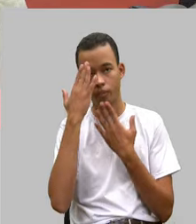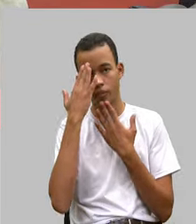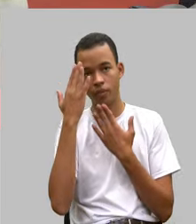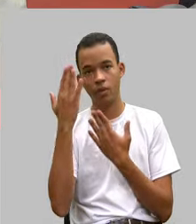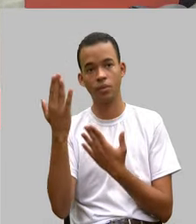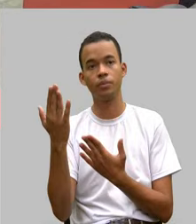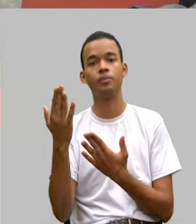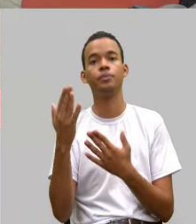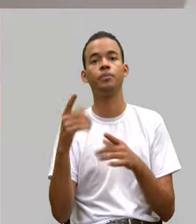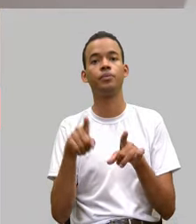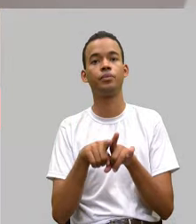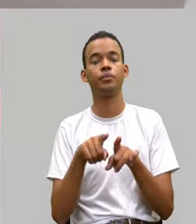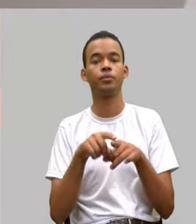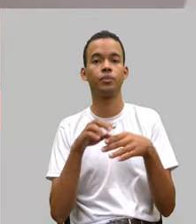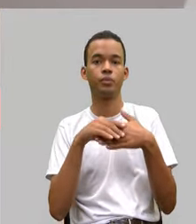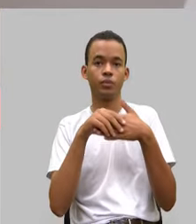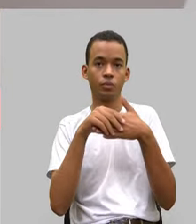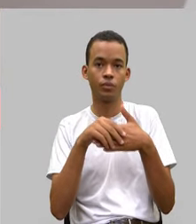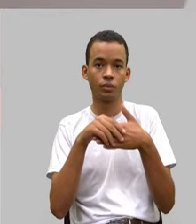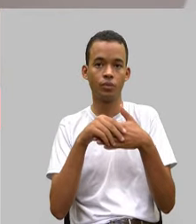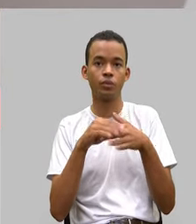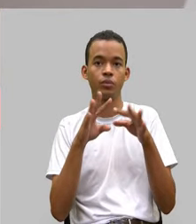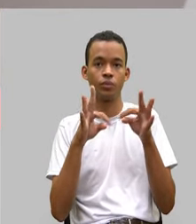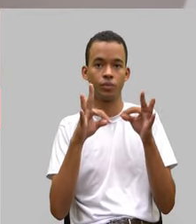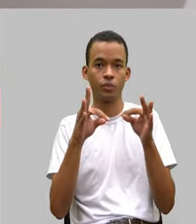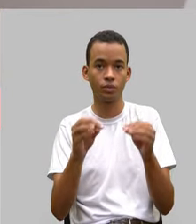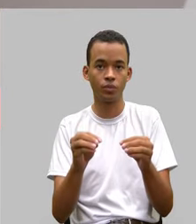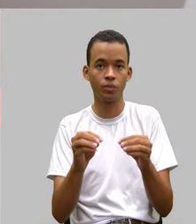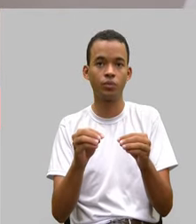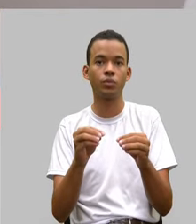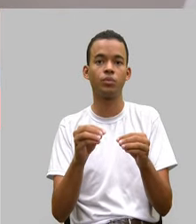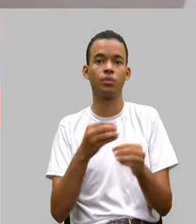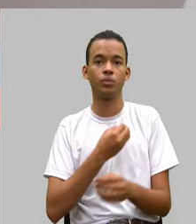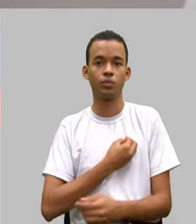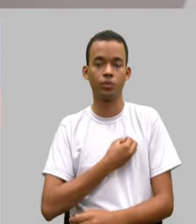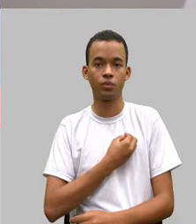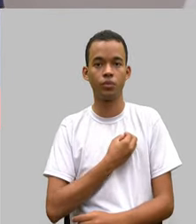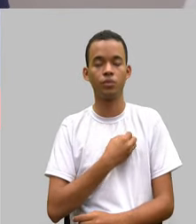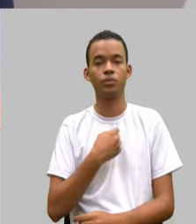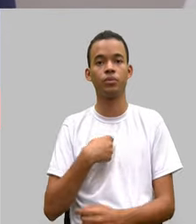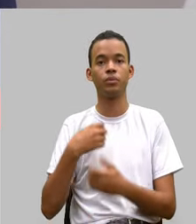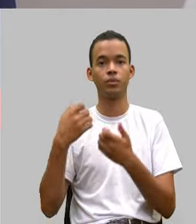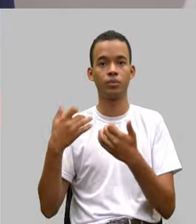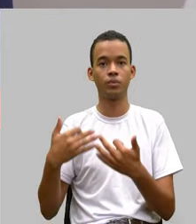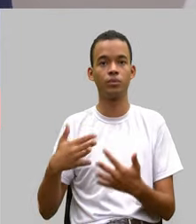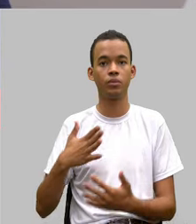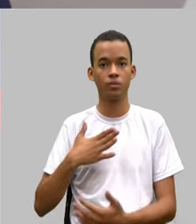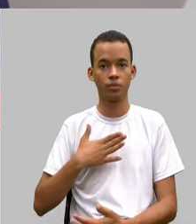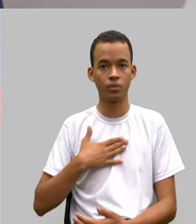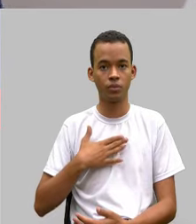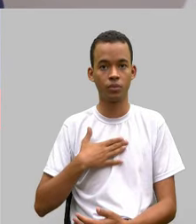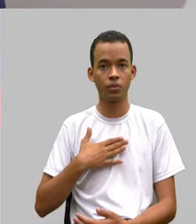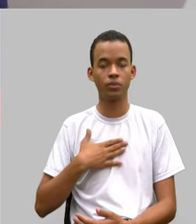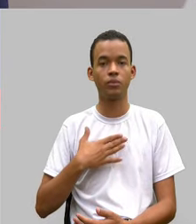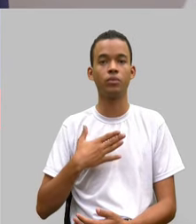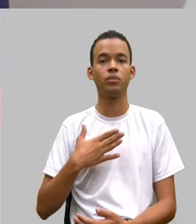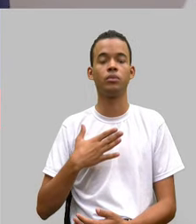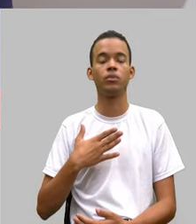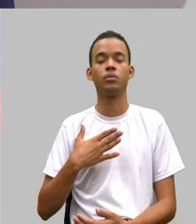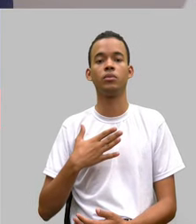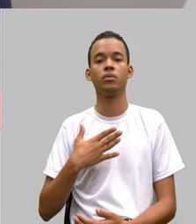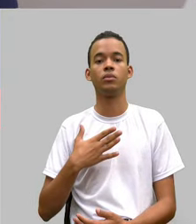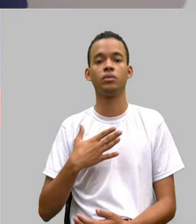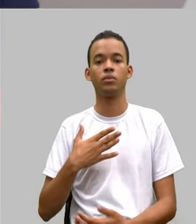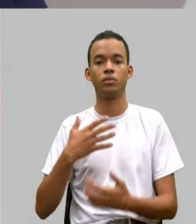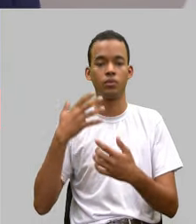evento um abraço a todos os presentes gostaria de dedicar essa minha fala aqui hoje a um pacientinho que é o Samuel filho da Dona clir Dário